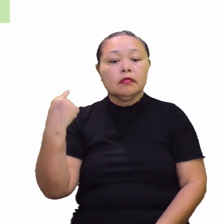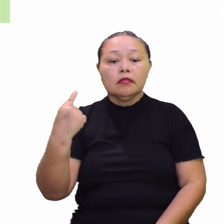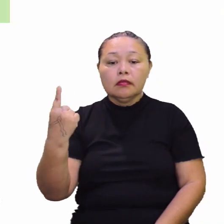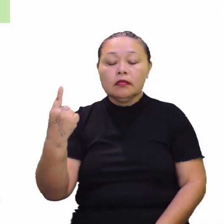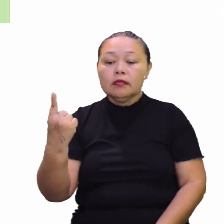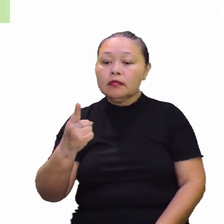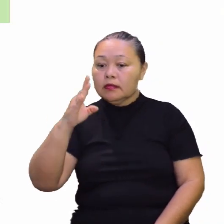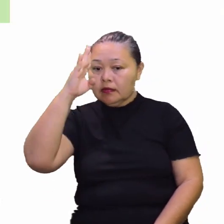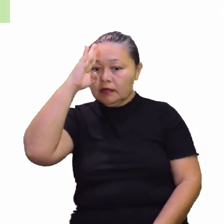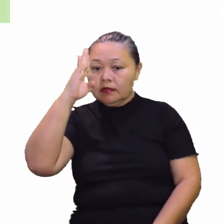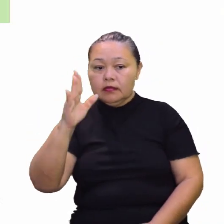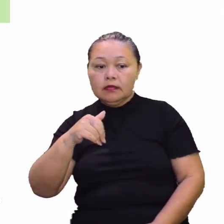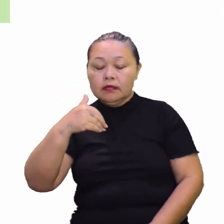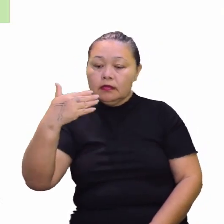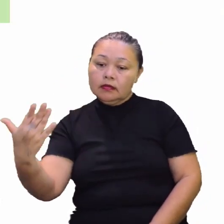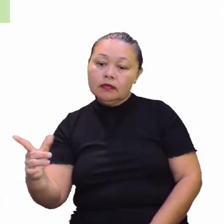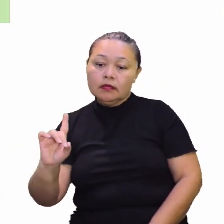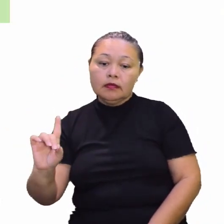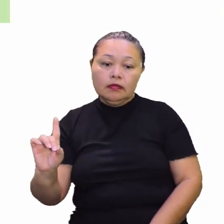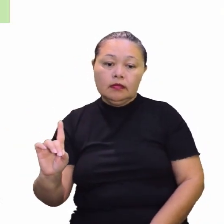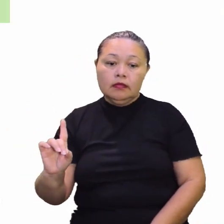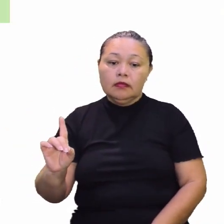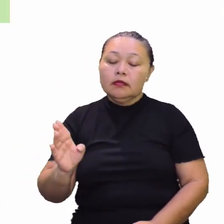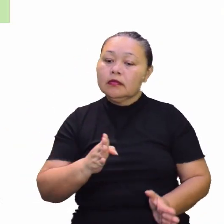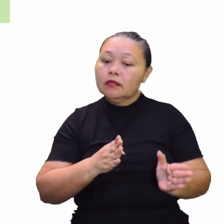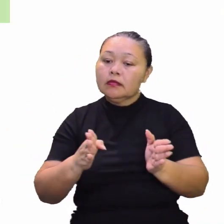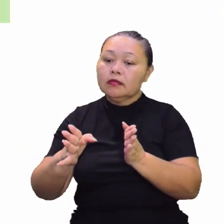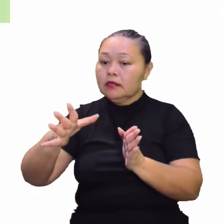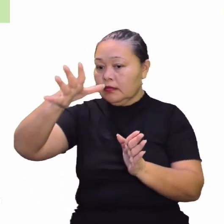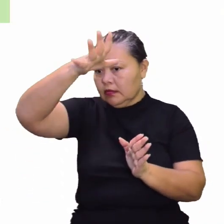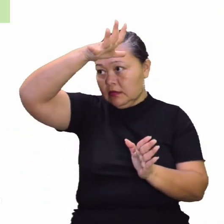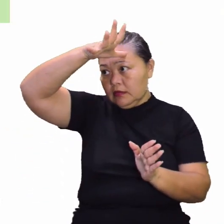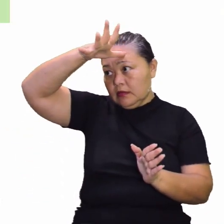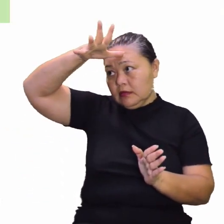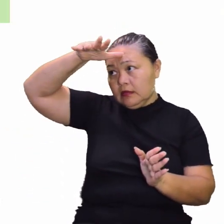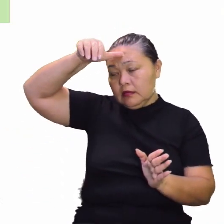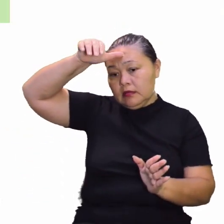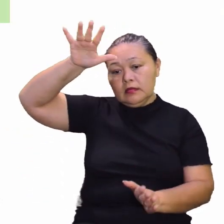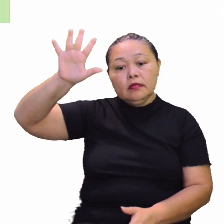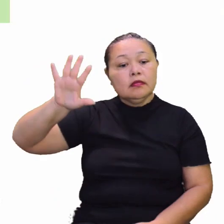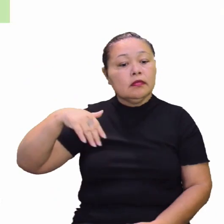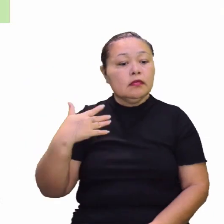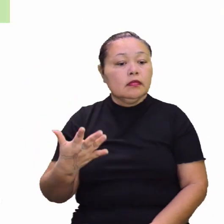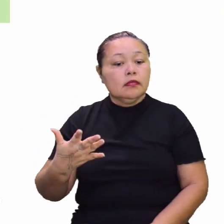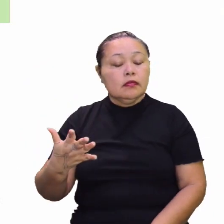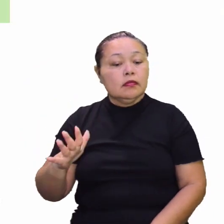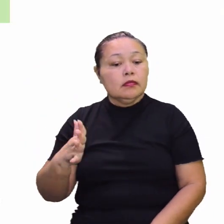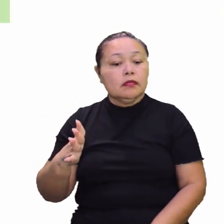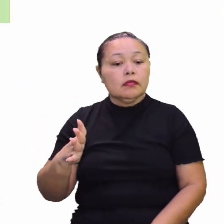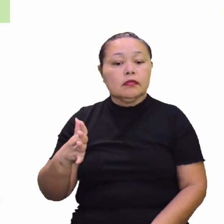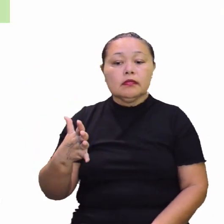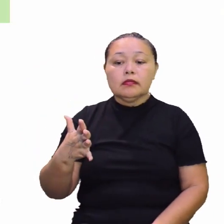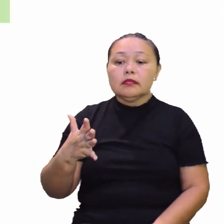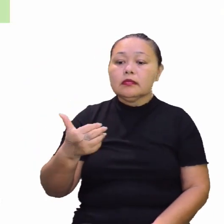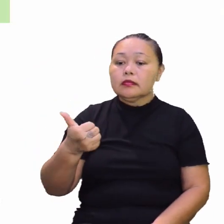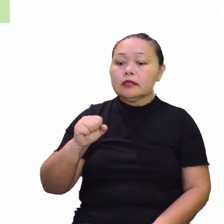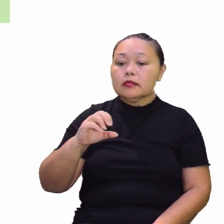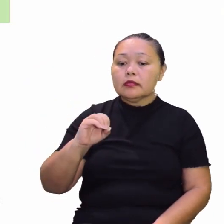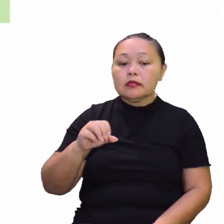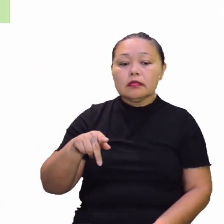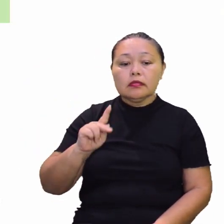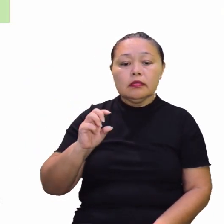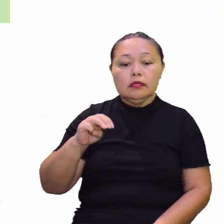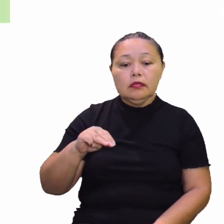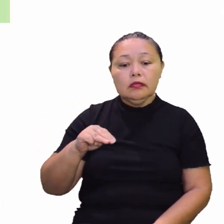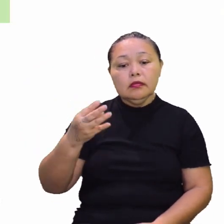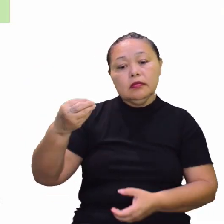principais afluentes da margem direita do rio Amazonas, sendo Aproximadamente